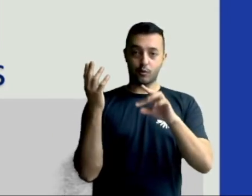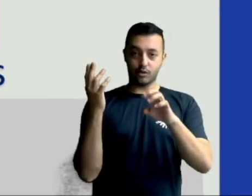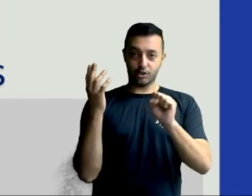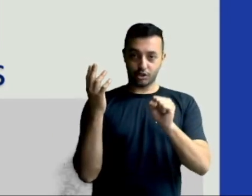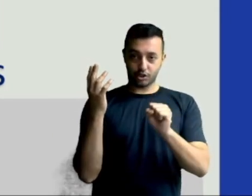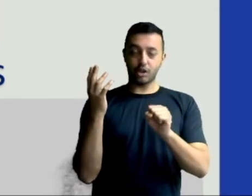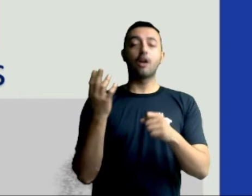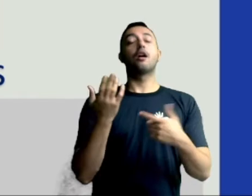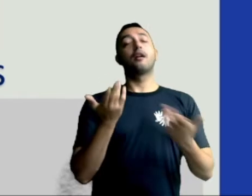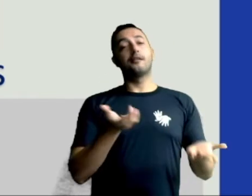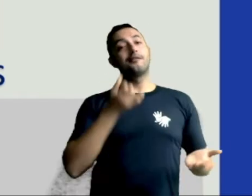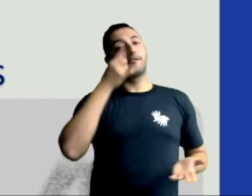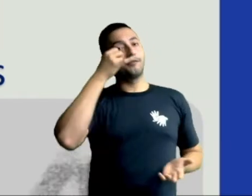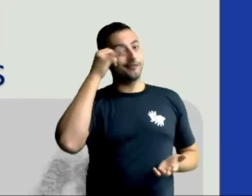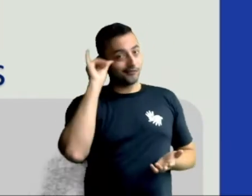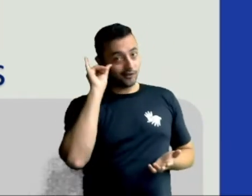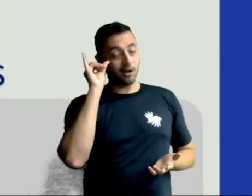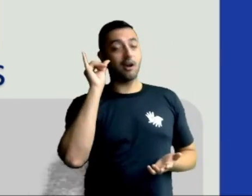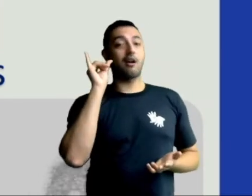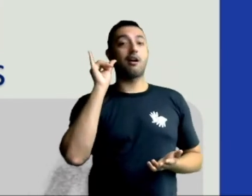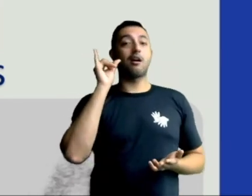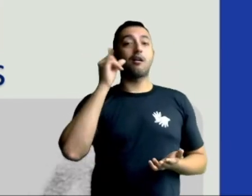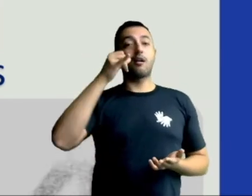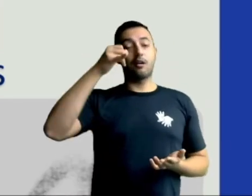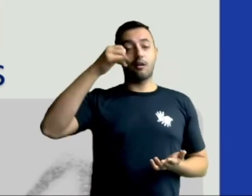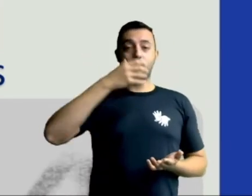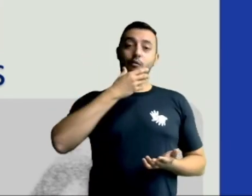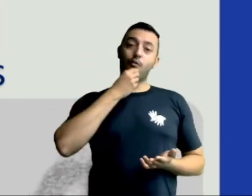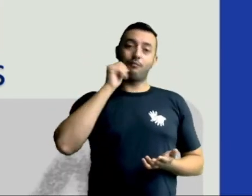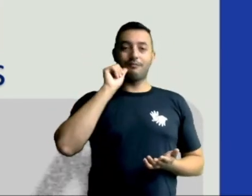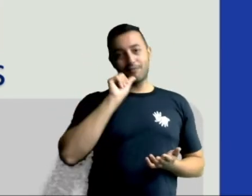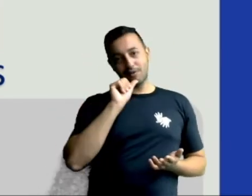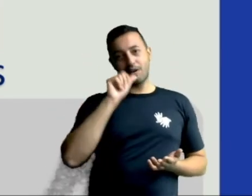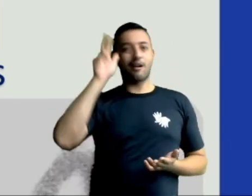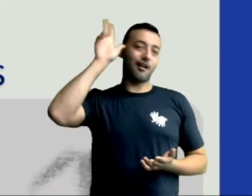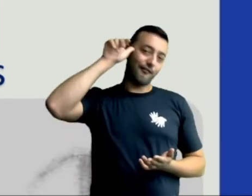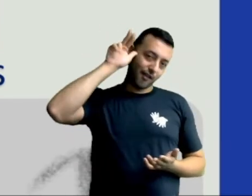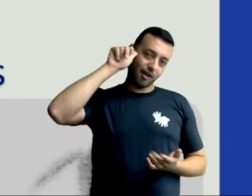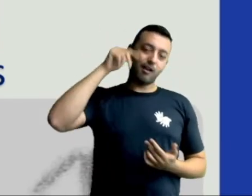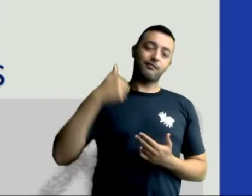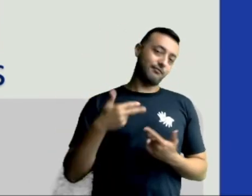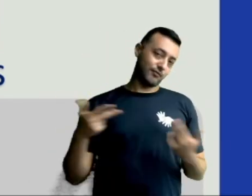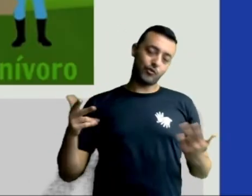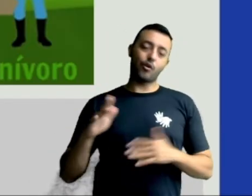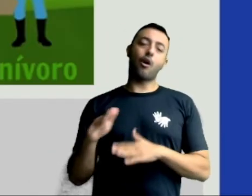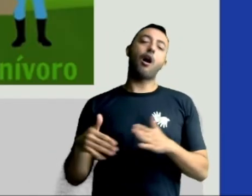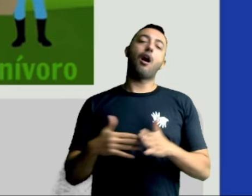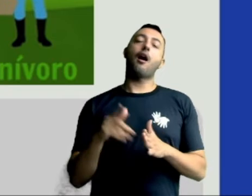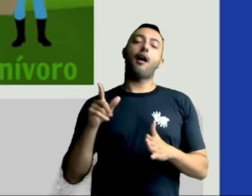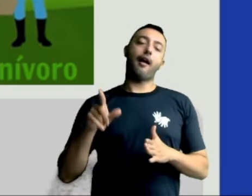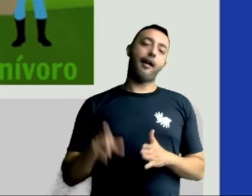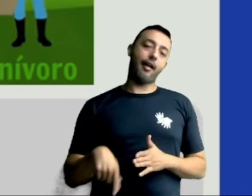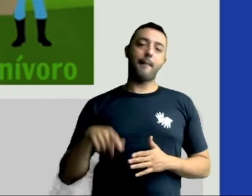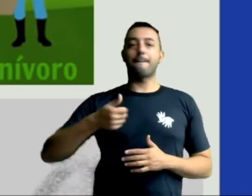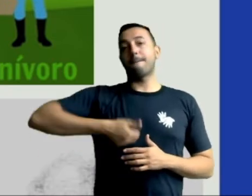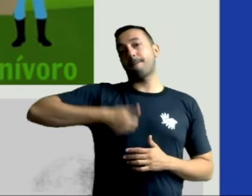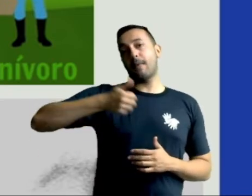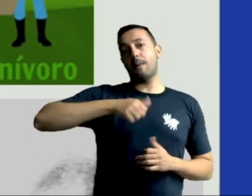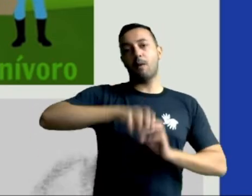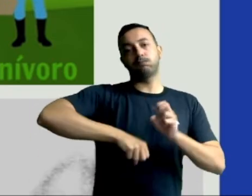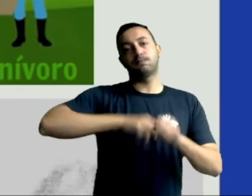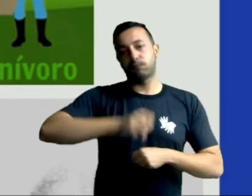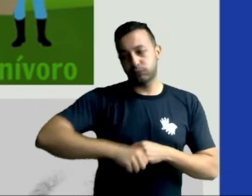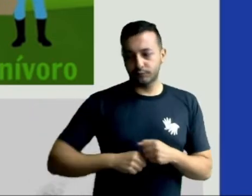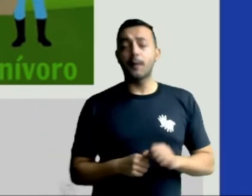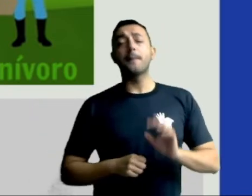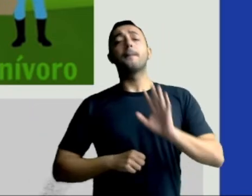animais como a vaquinha, o boi, o cavalo, são consumidores primários. Só que